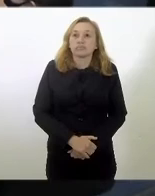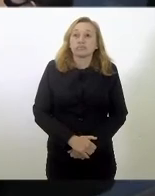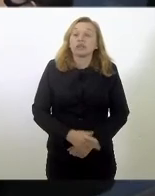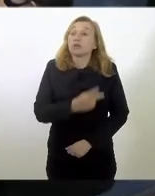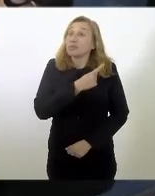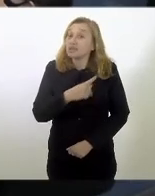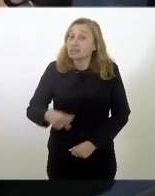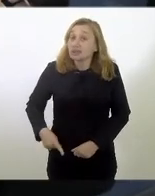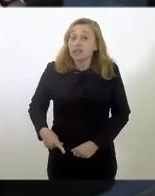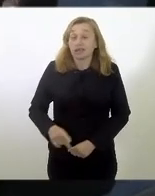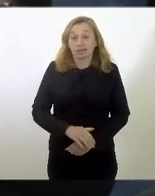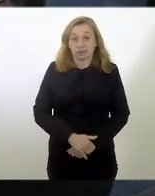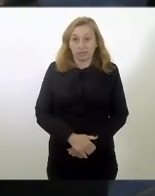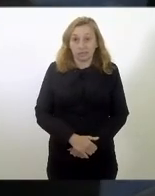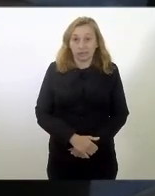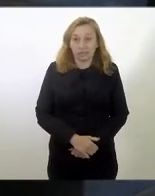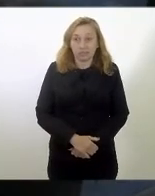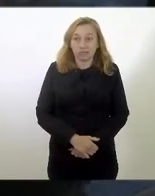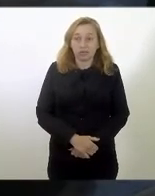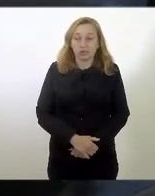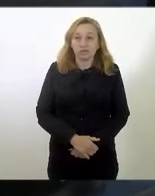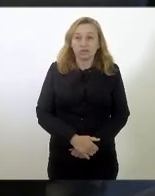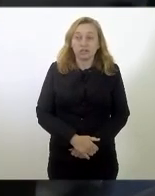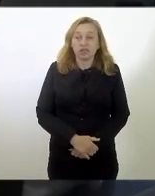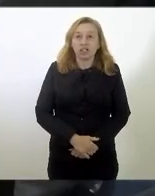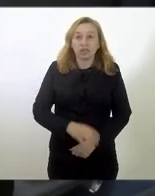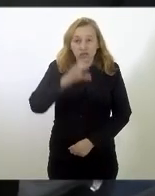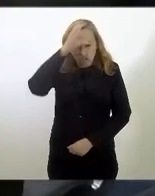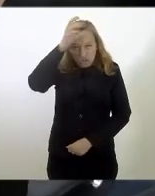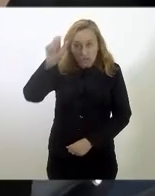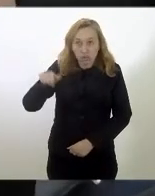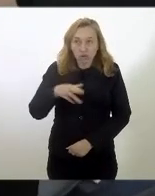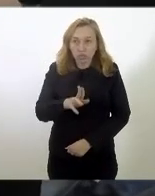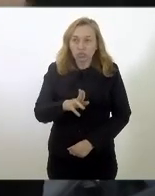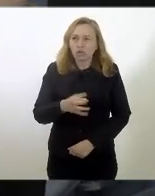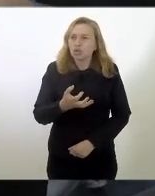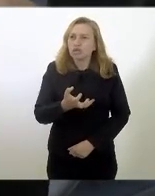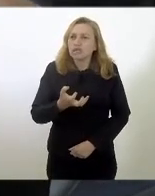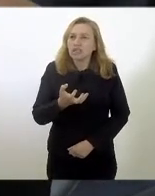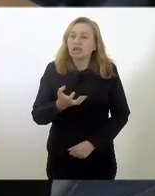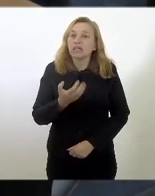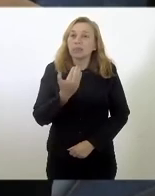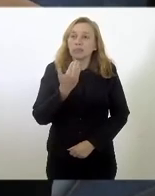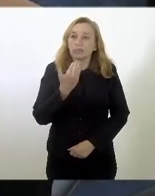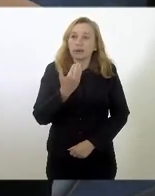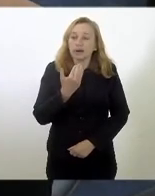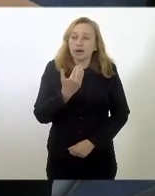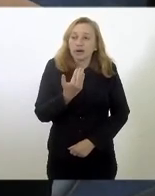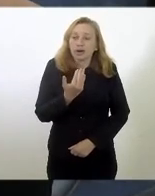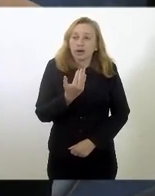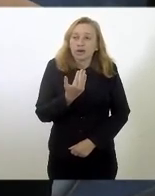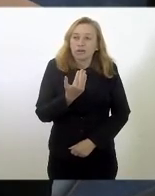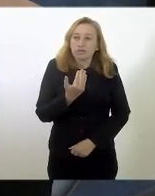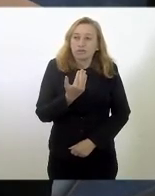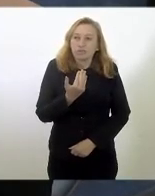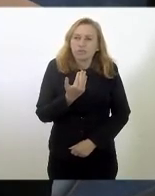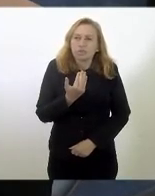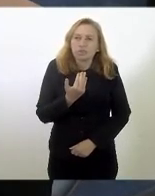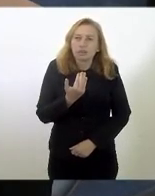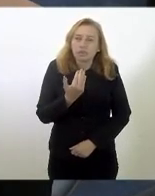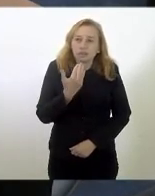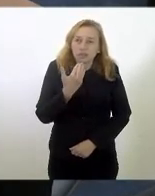Presidente, o nobre presidente viajou. Queria solicitar minha